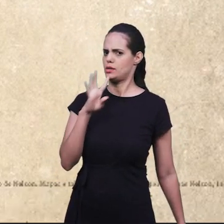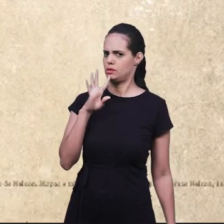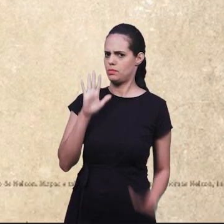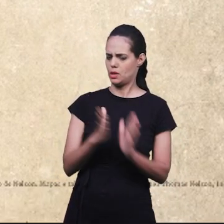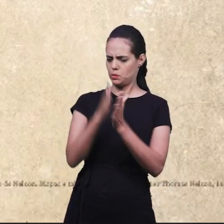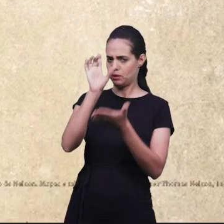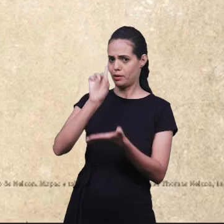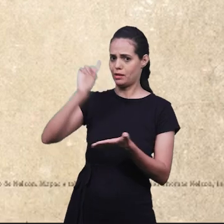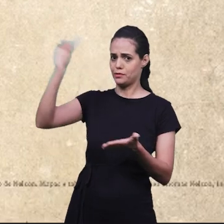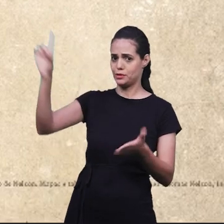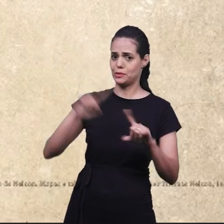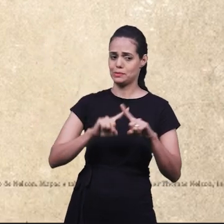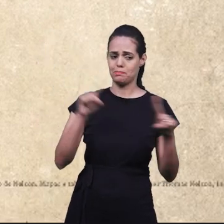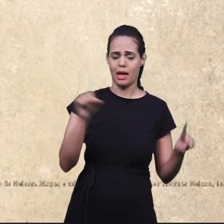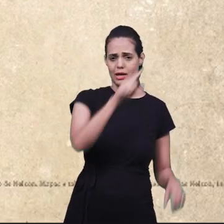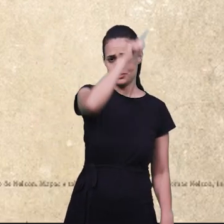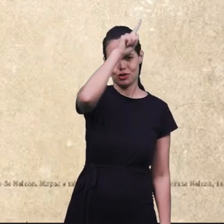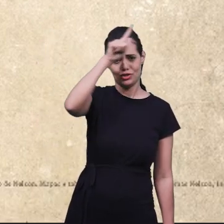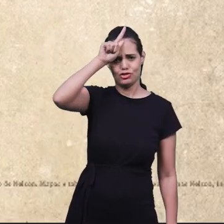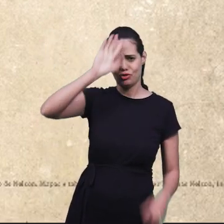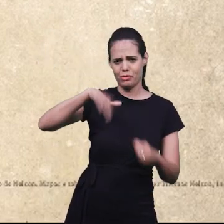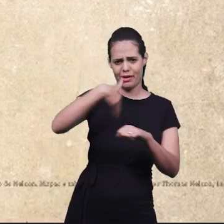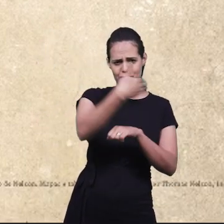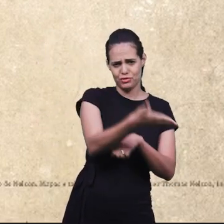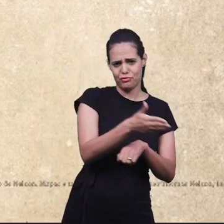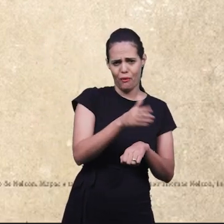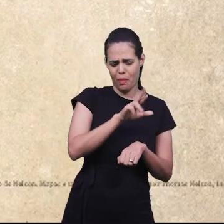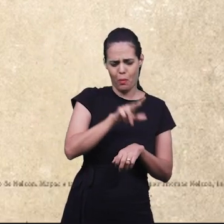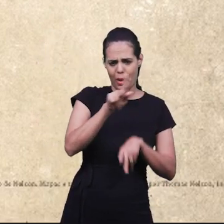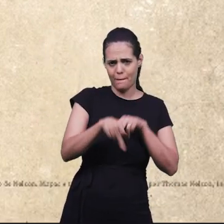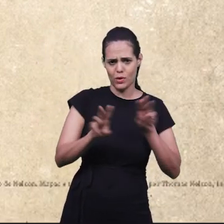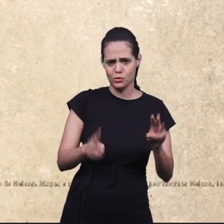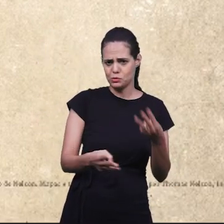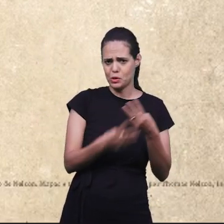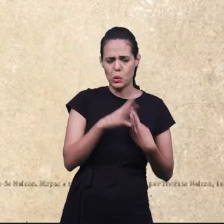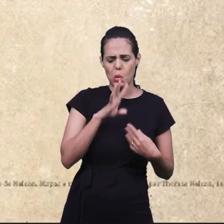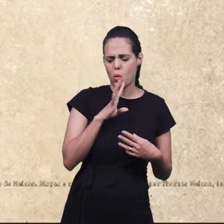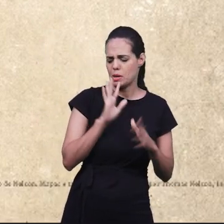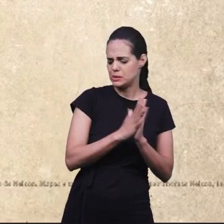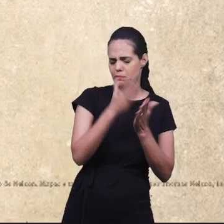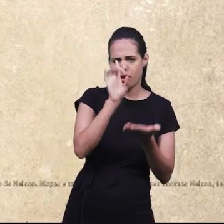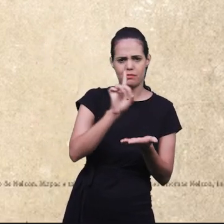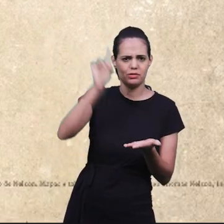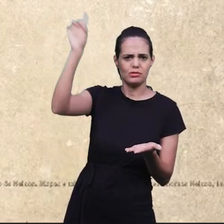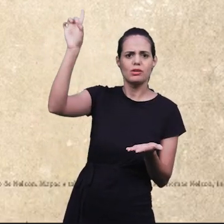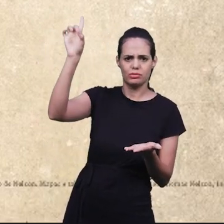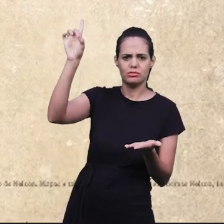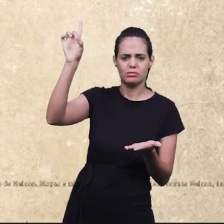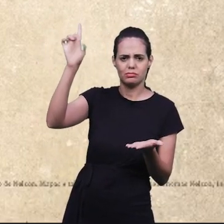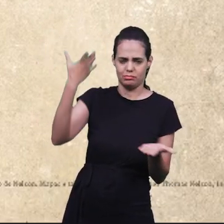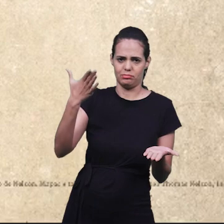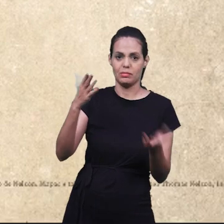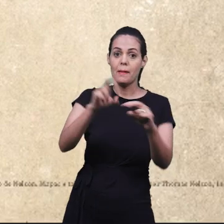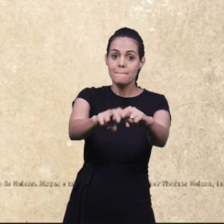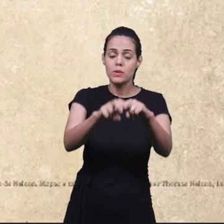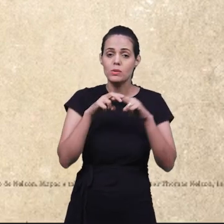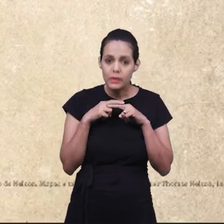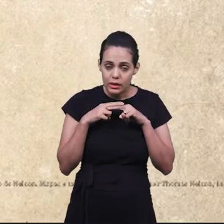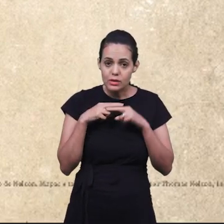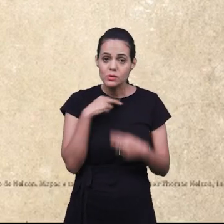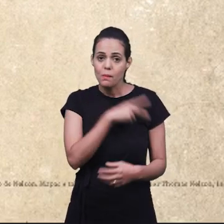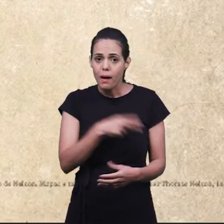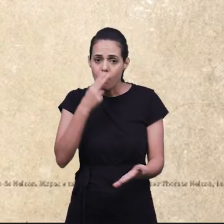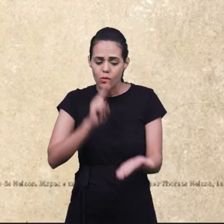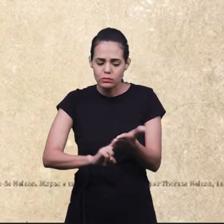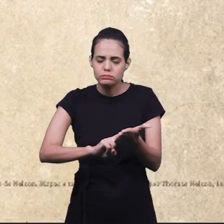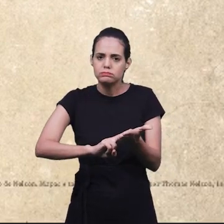da palavra, mas os gentios não tinham um bom conhecimento. Alguns conheciam até muito pouco. Então mereceu que Paulo enviasse